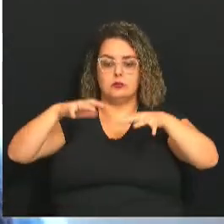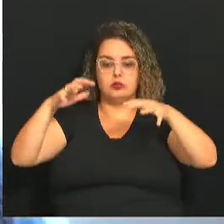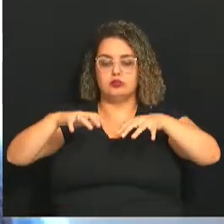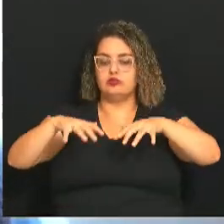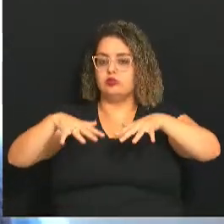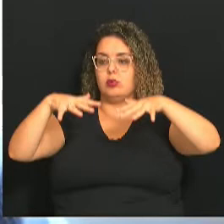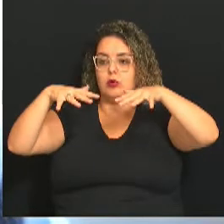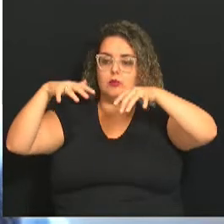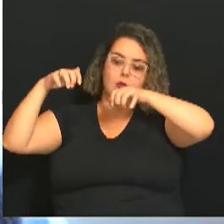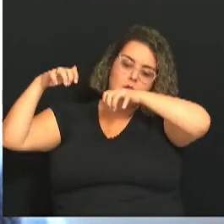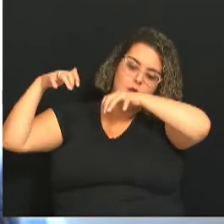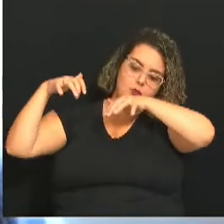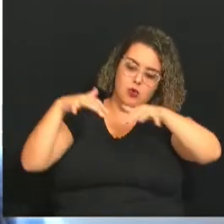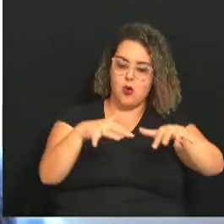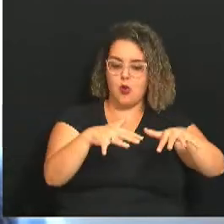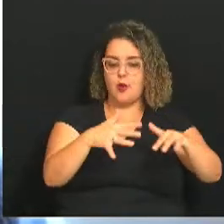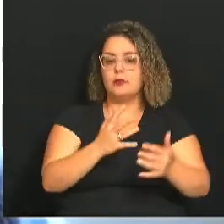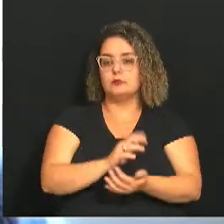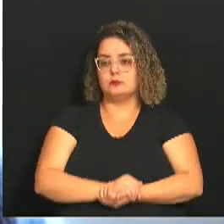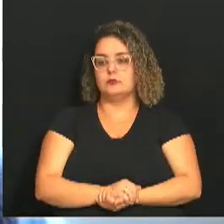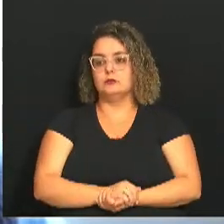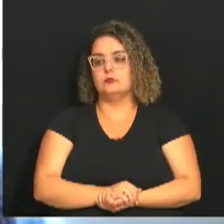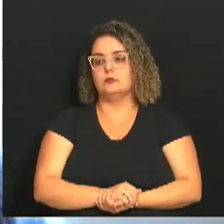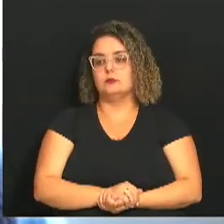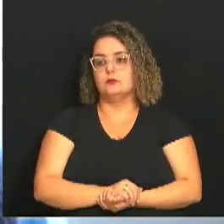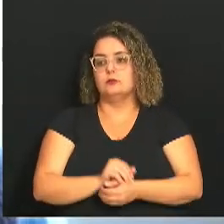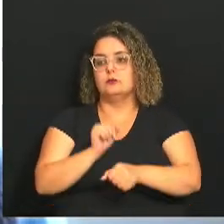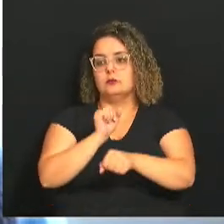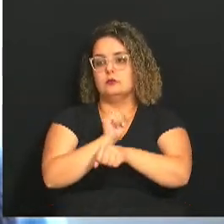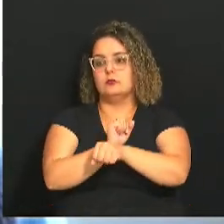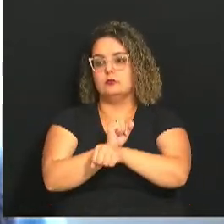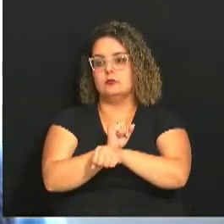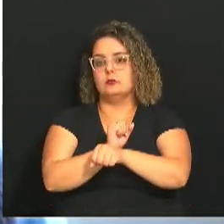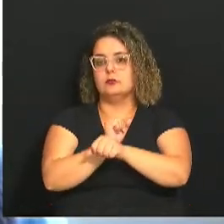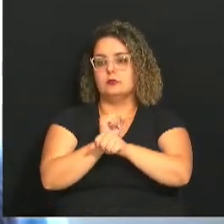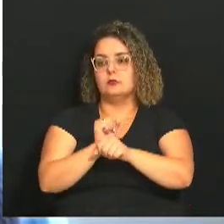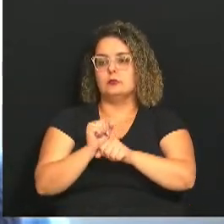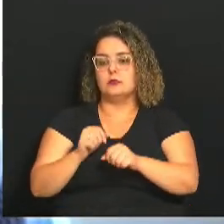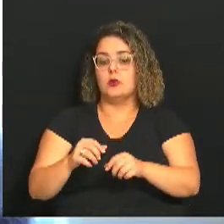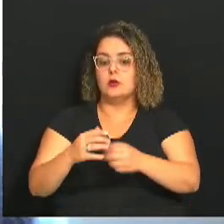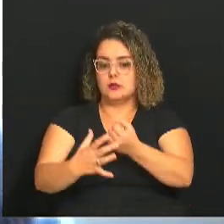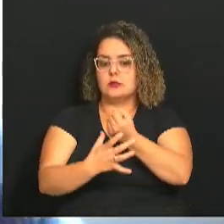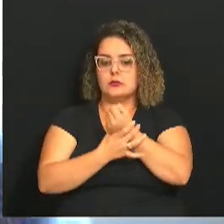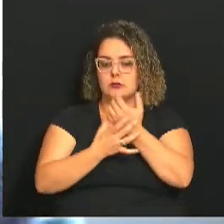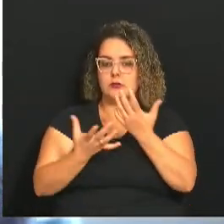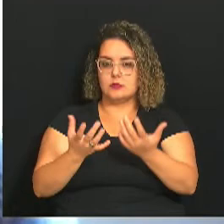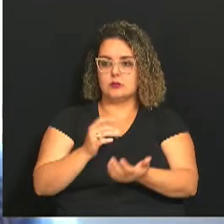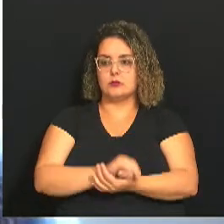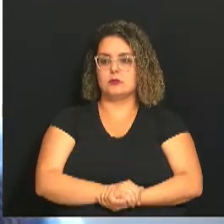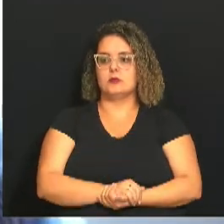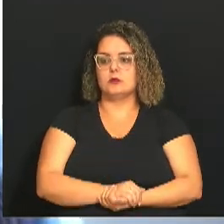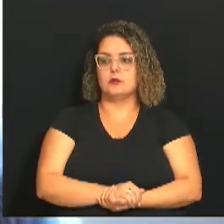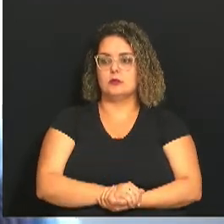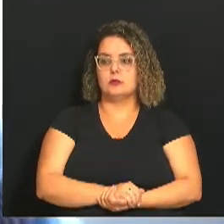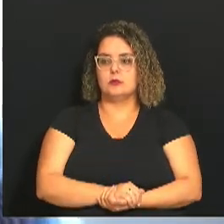enxurrada. Melhor esperar em um local seguro, abrigado, né? Então a pessoa já sabe,